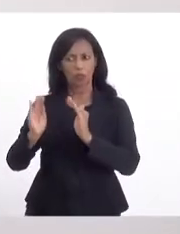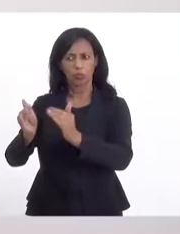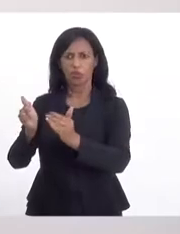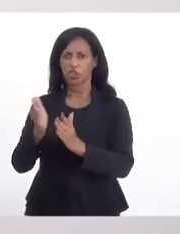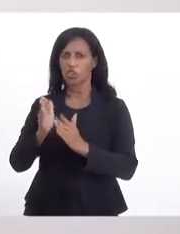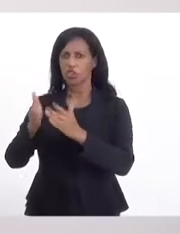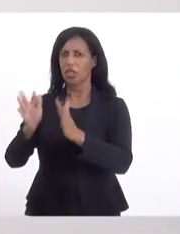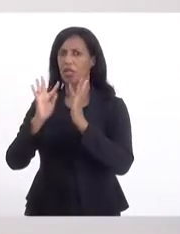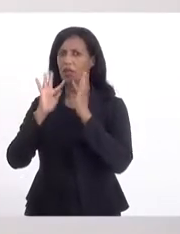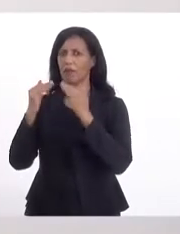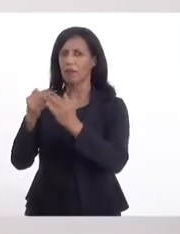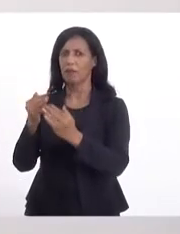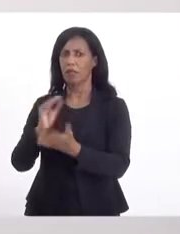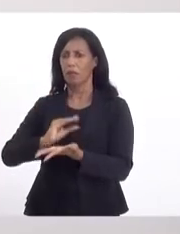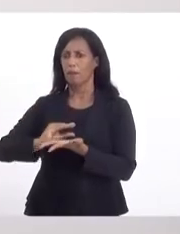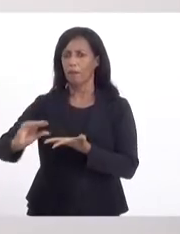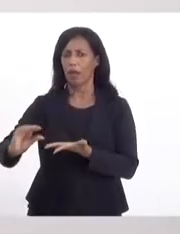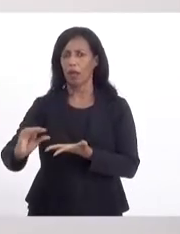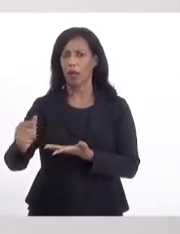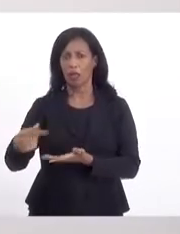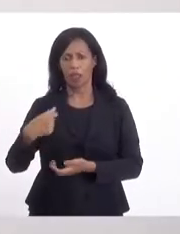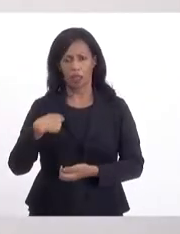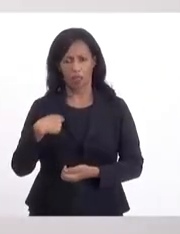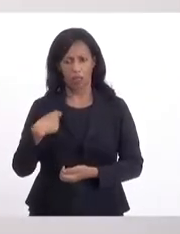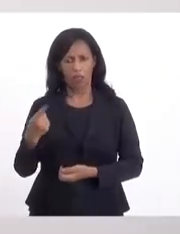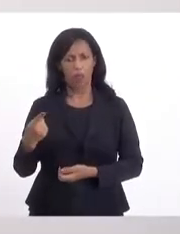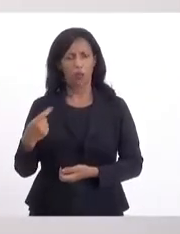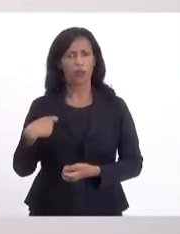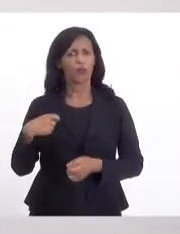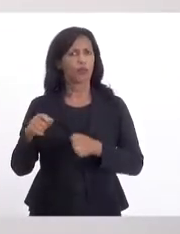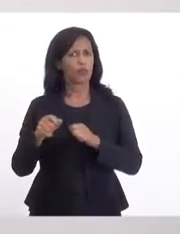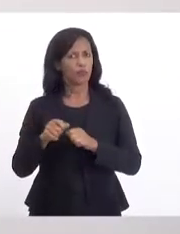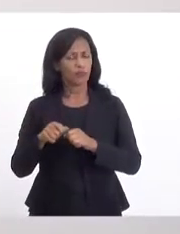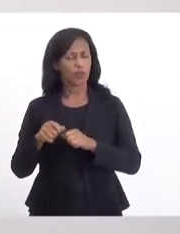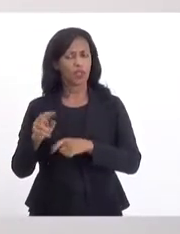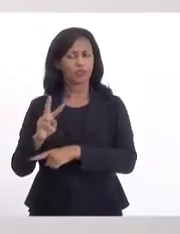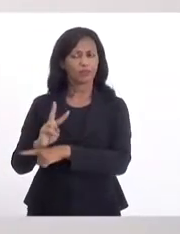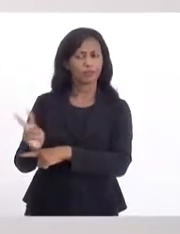Eu fiz o trabalho de casa, que é